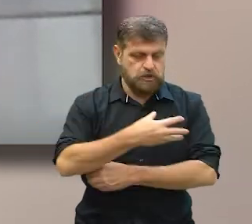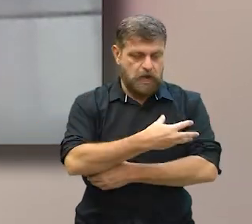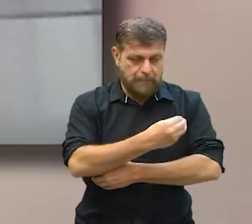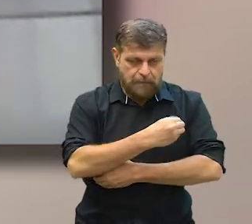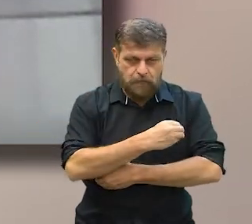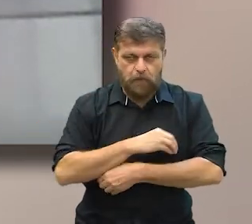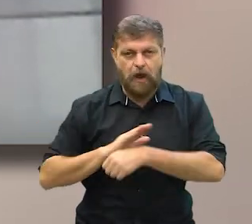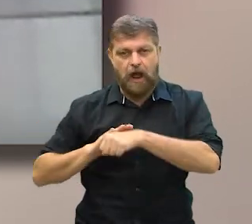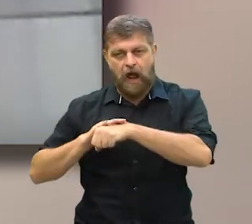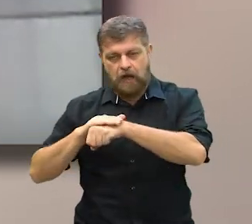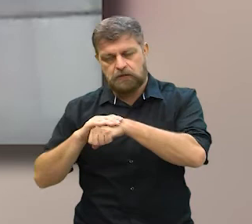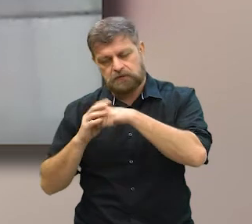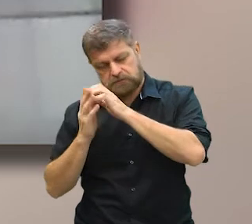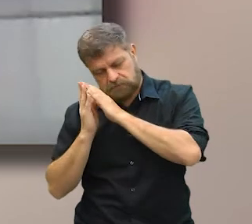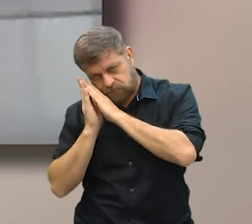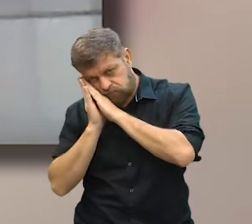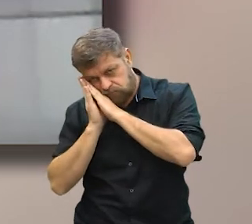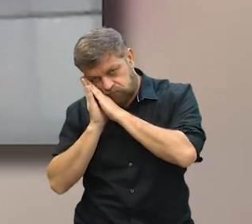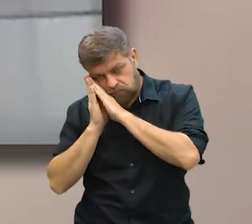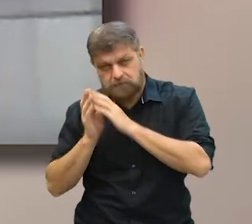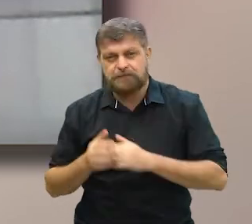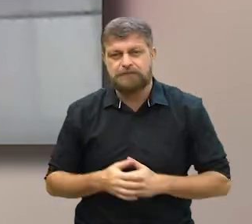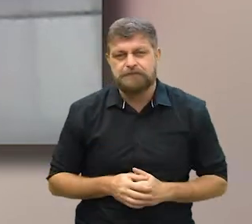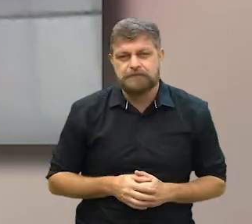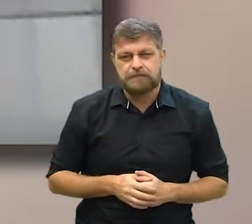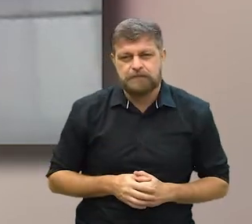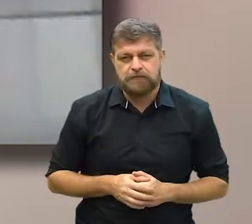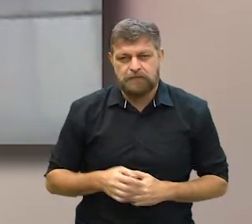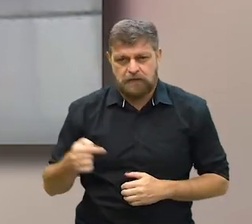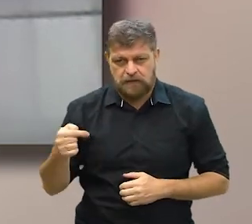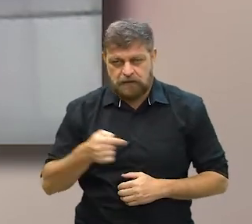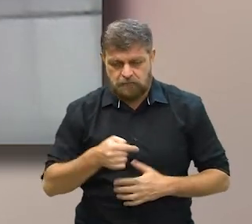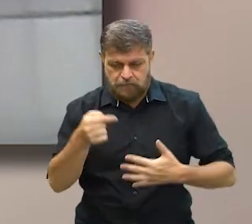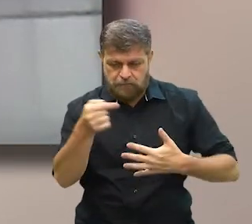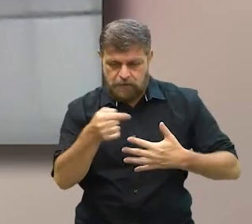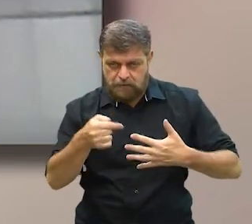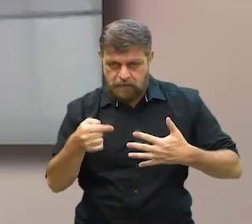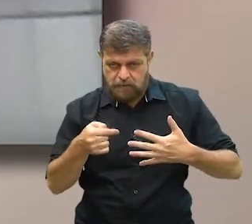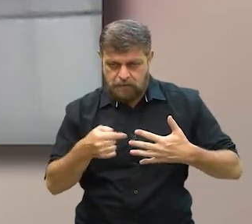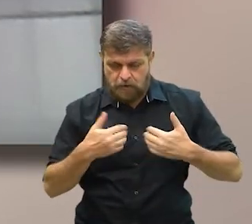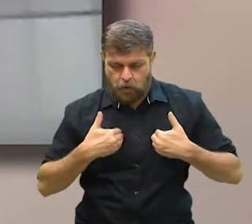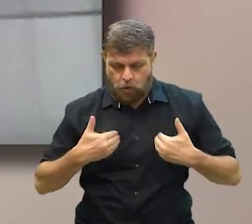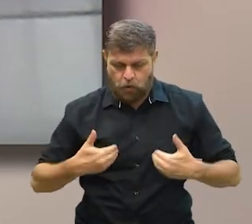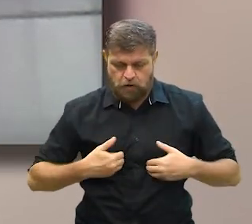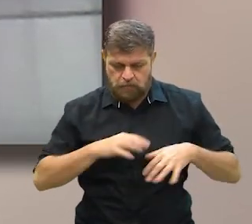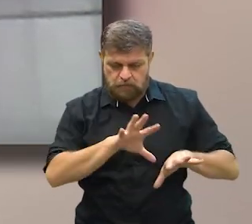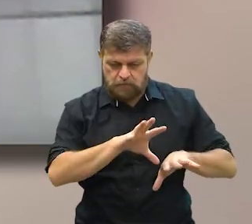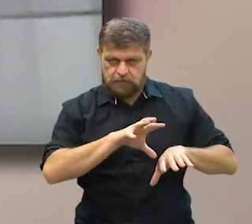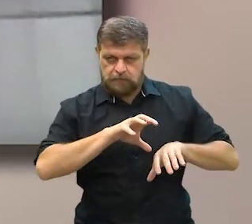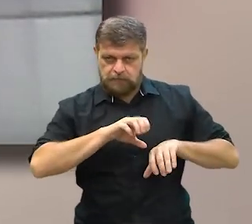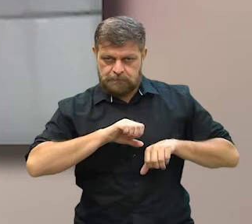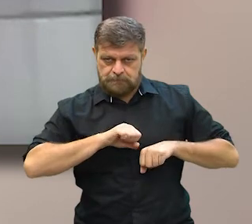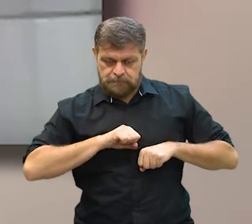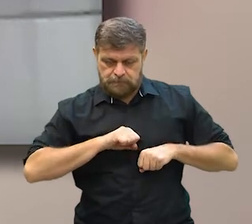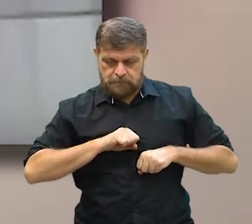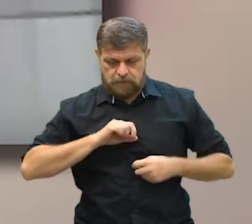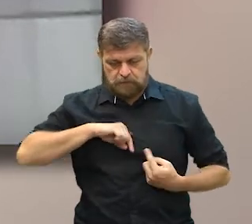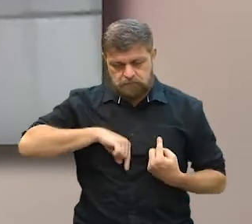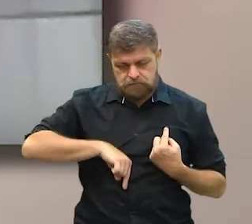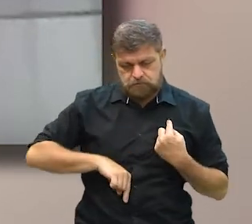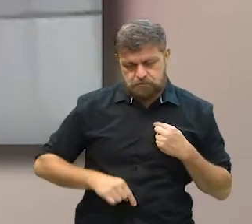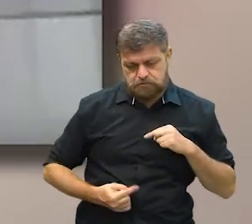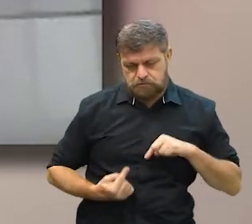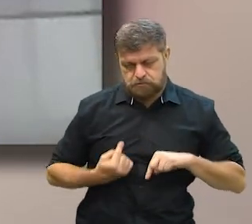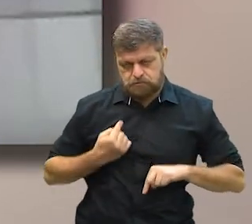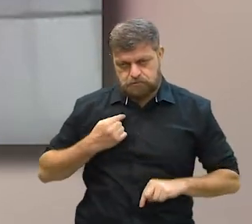obter durante o dia, mamando e fazendo digestão e absorvendo. Então, esses nutrientes vão ficar no